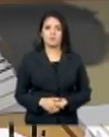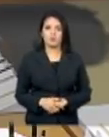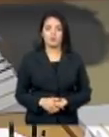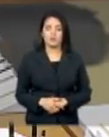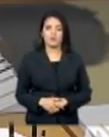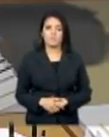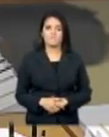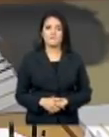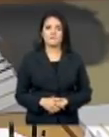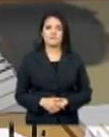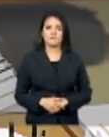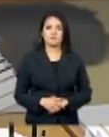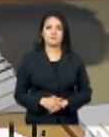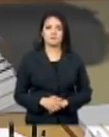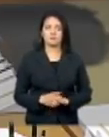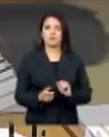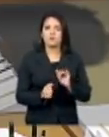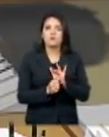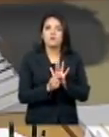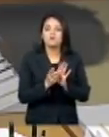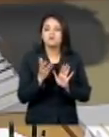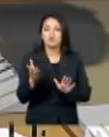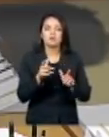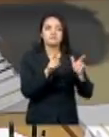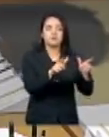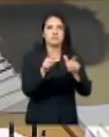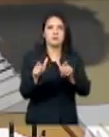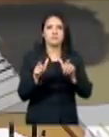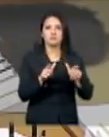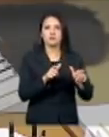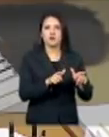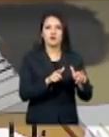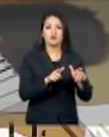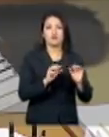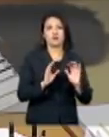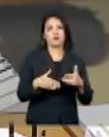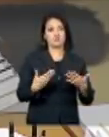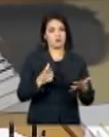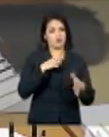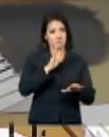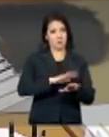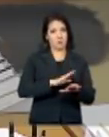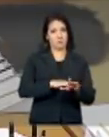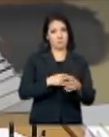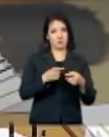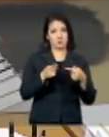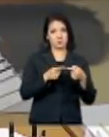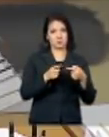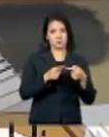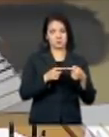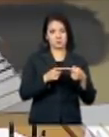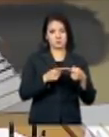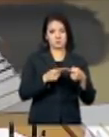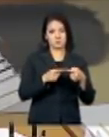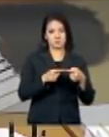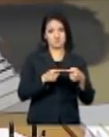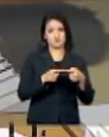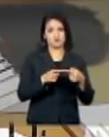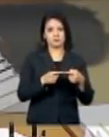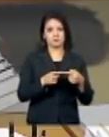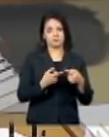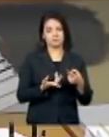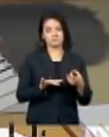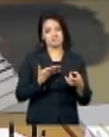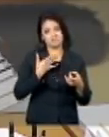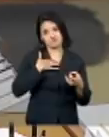diversos espaços o primeiro espaço a meu ver o